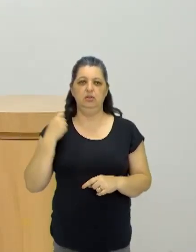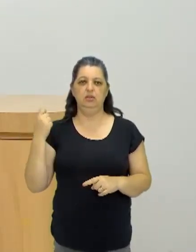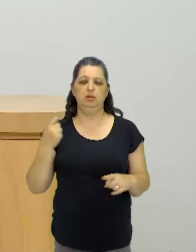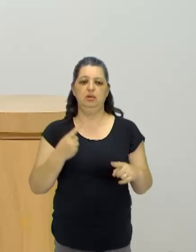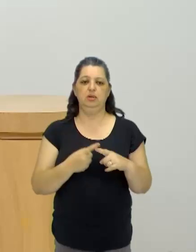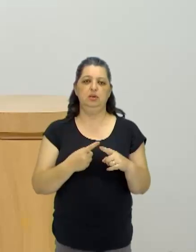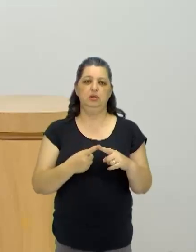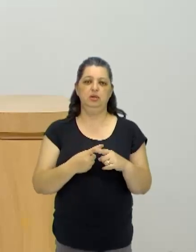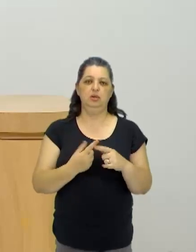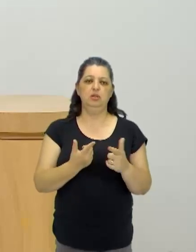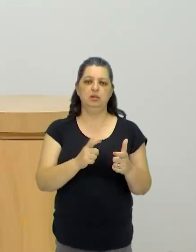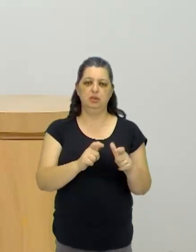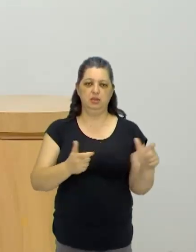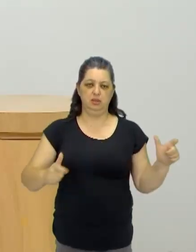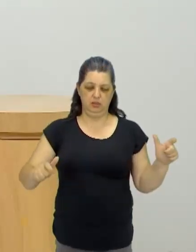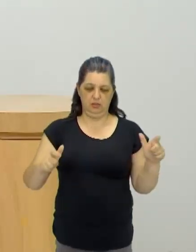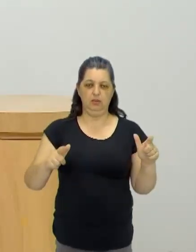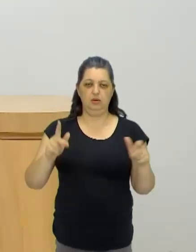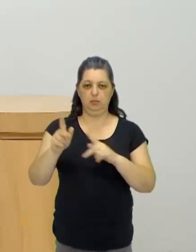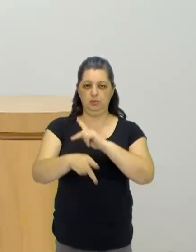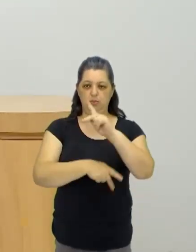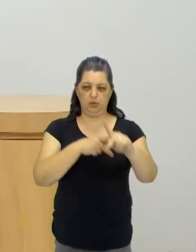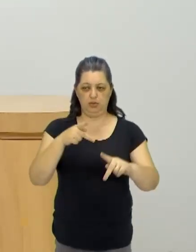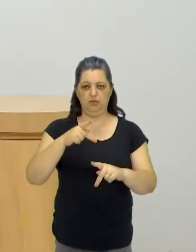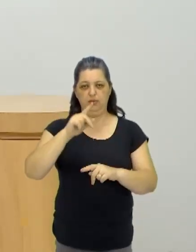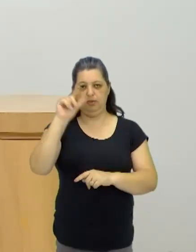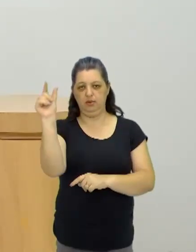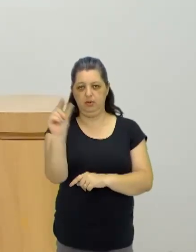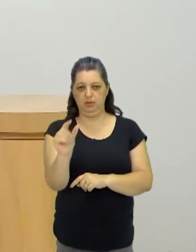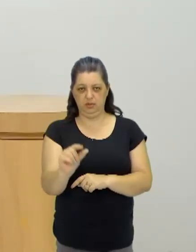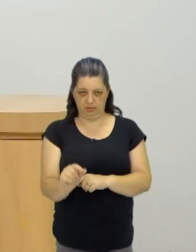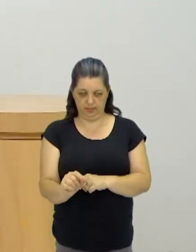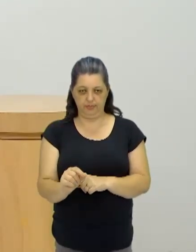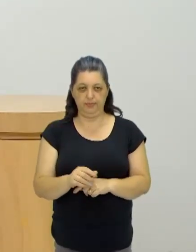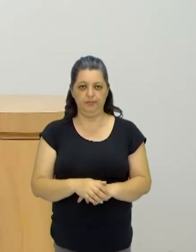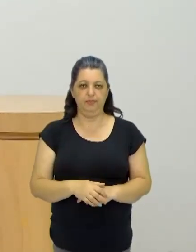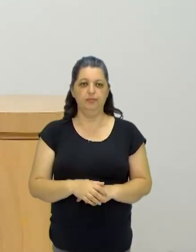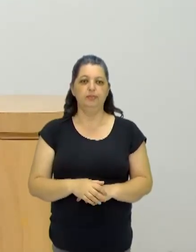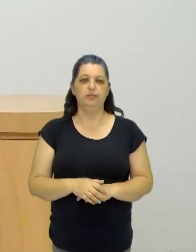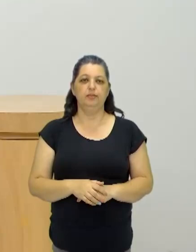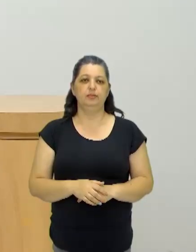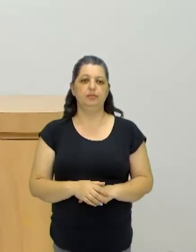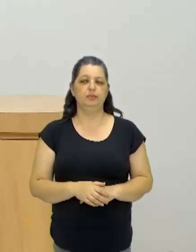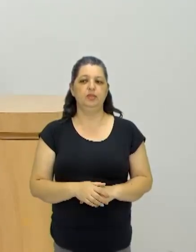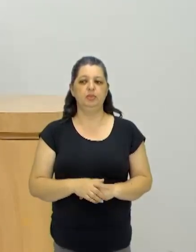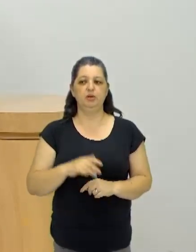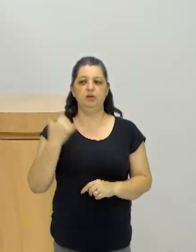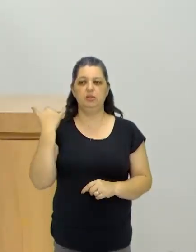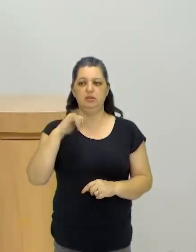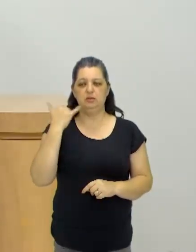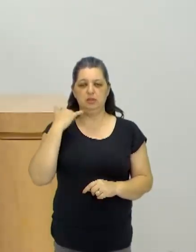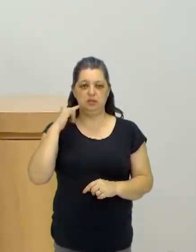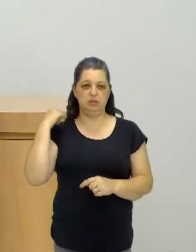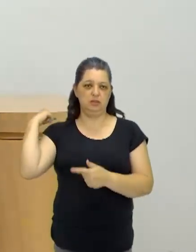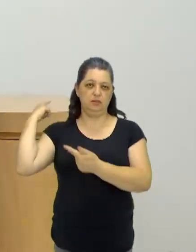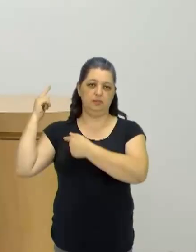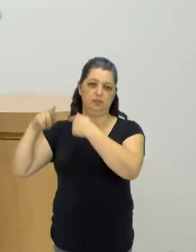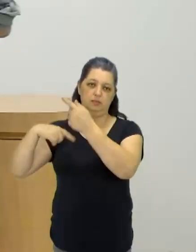italiana gigantesca. É muito comum a gente ver aqui em São Paulo gente com ascendência italiana, etc. Mas vamos continuar